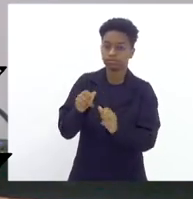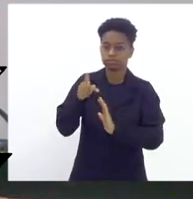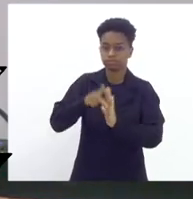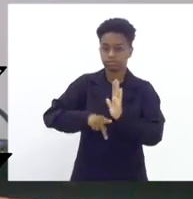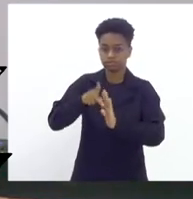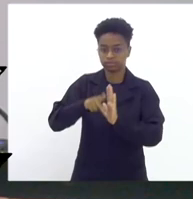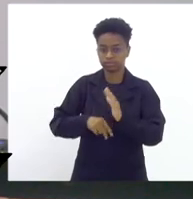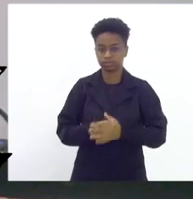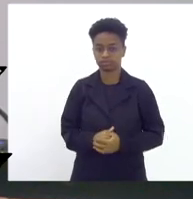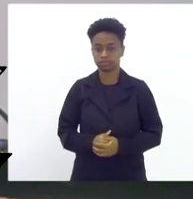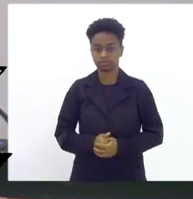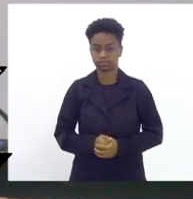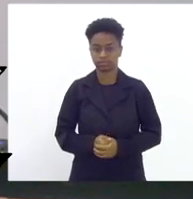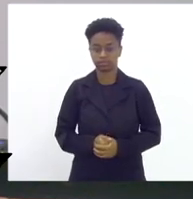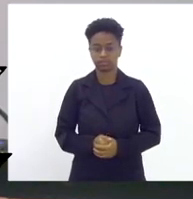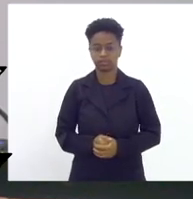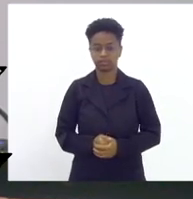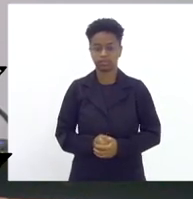de vida